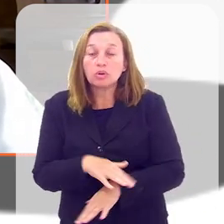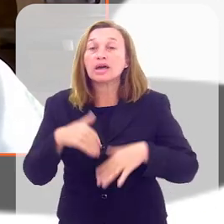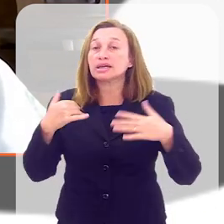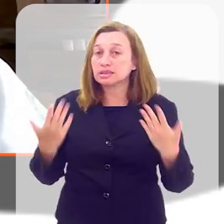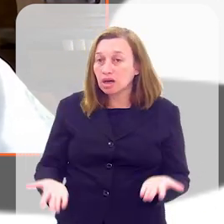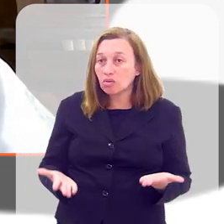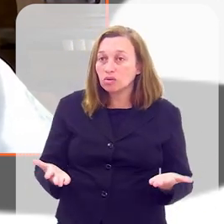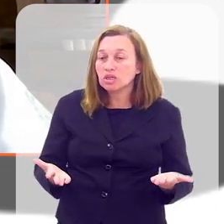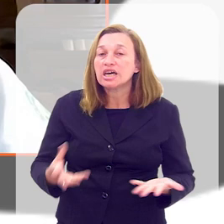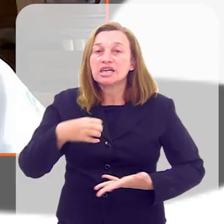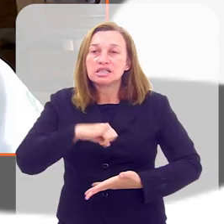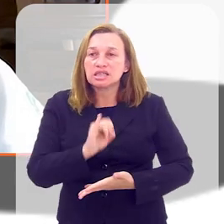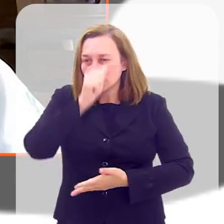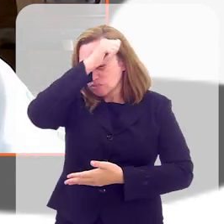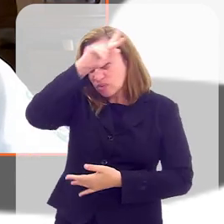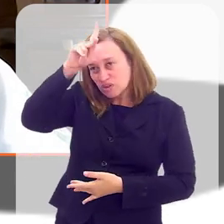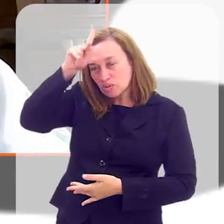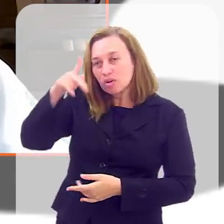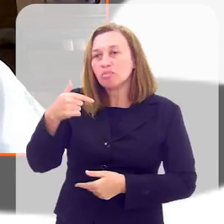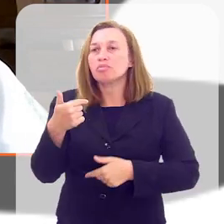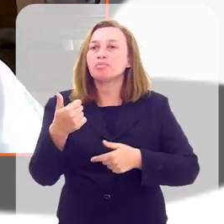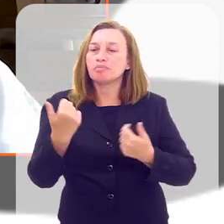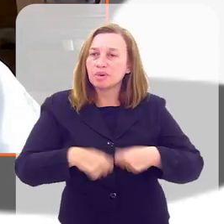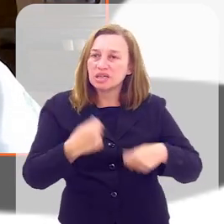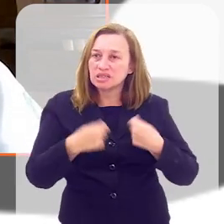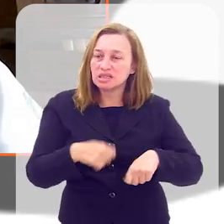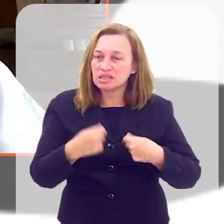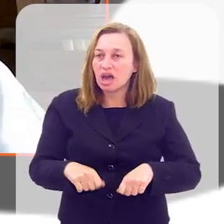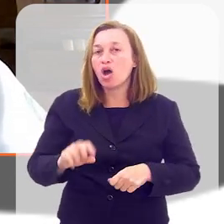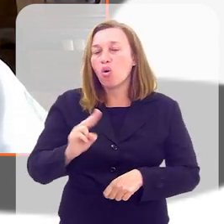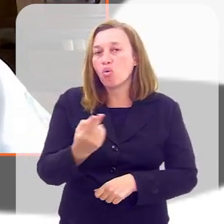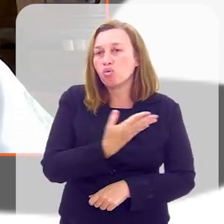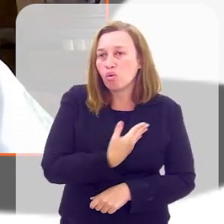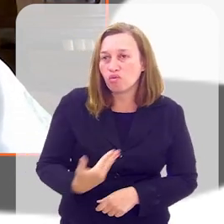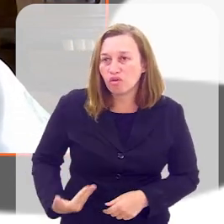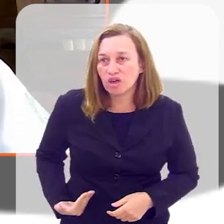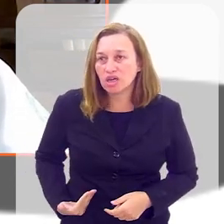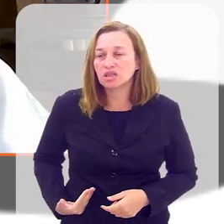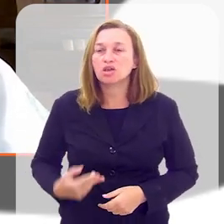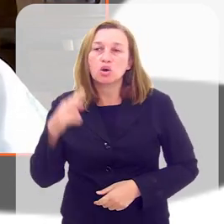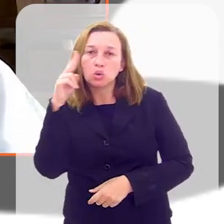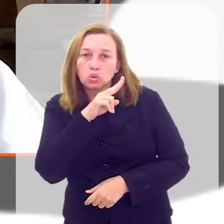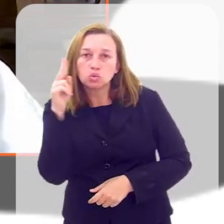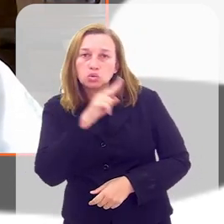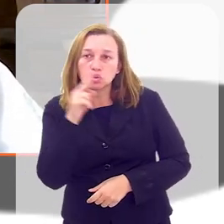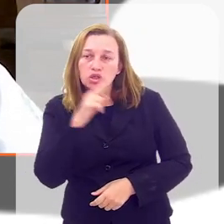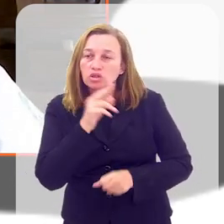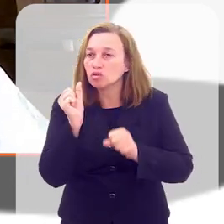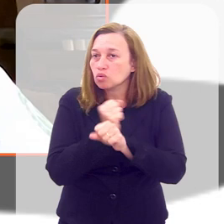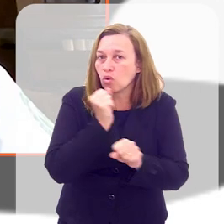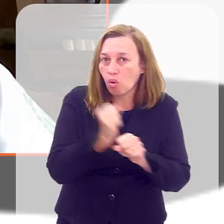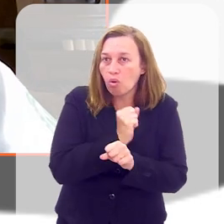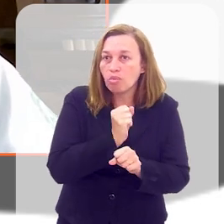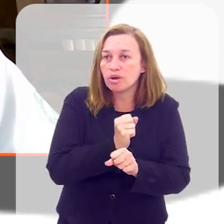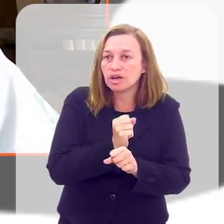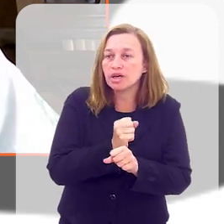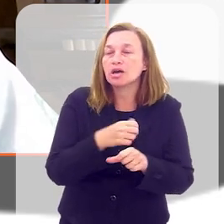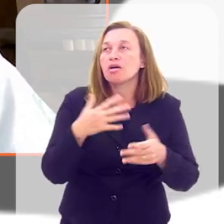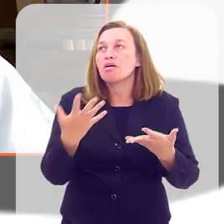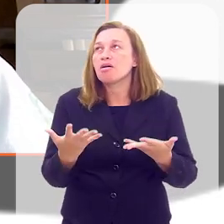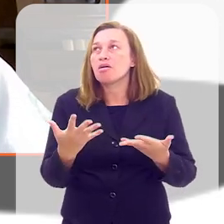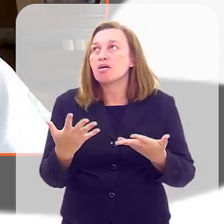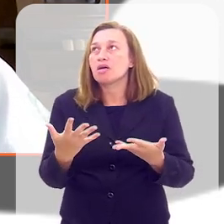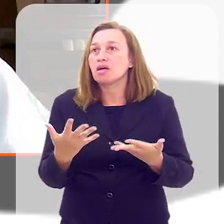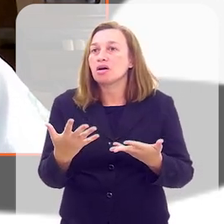imbatível em prazo Então se as prefeituras precisarem de alguns governos de coisas em genciais